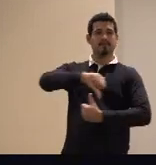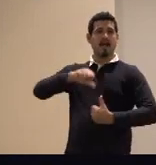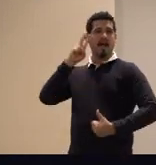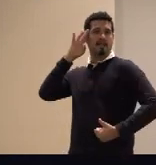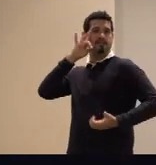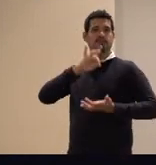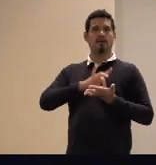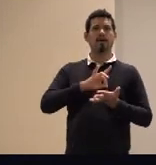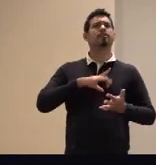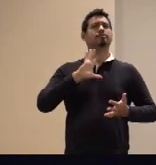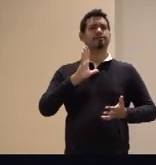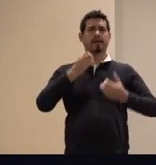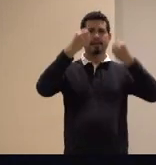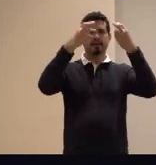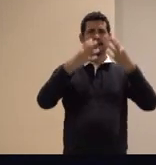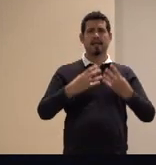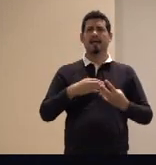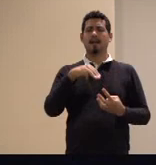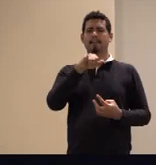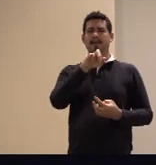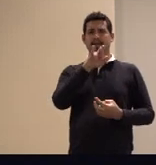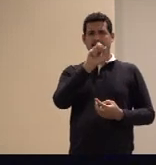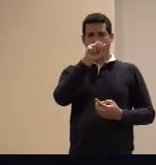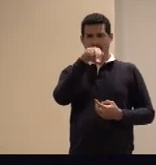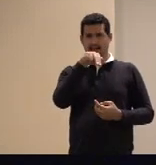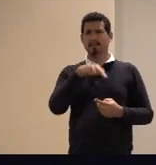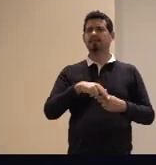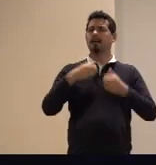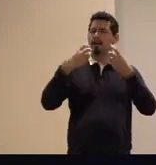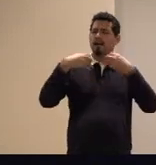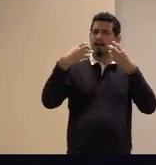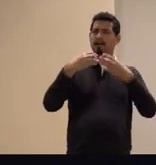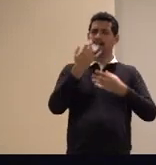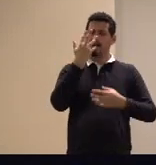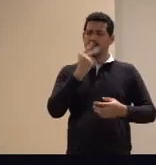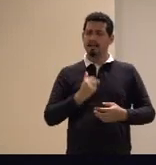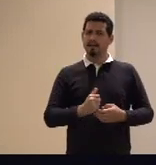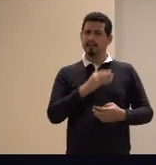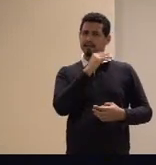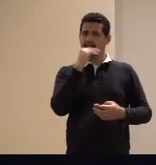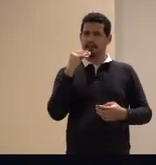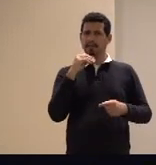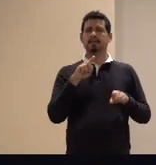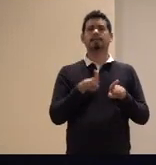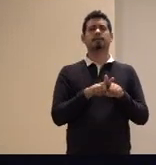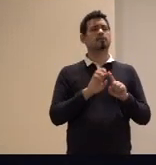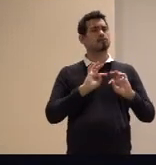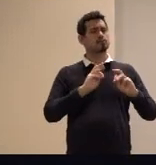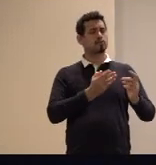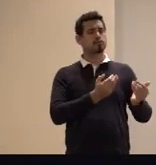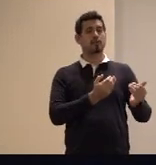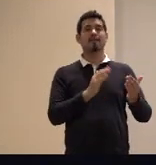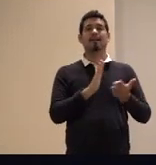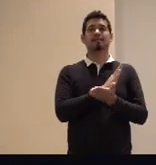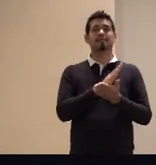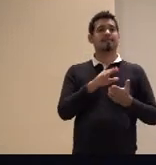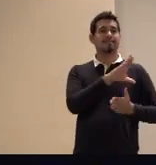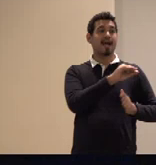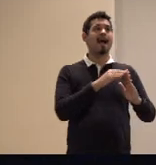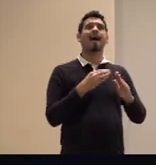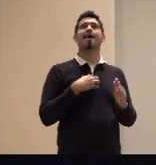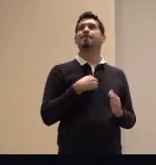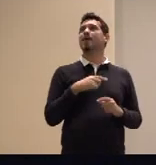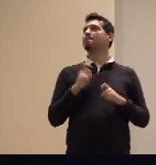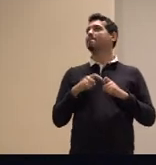sempre falo isso para Miriane, que é a nossa gerente da Políticas Públicas, Criança, Adolescente e Juventude, né? Porque às vezes você pega na escola, quer ser médico, quer